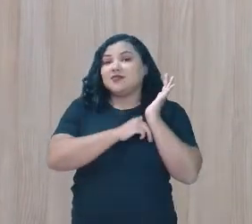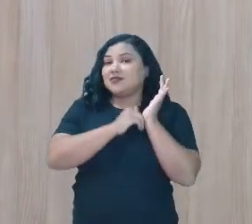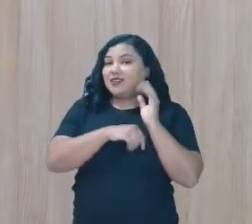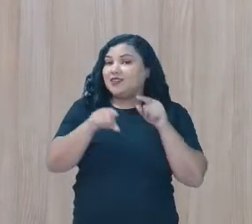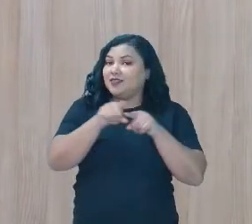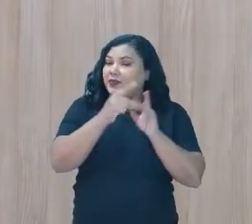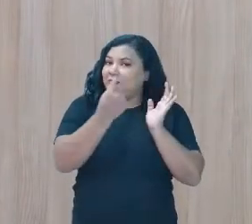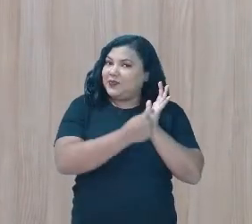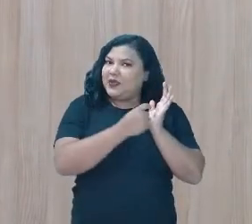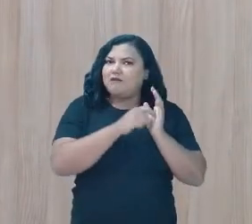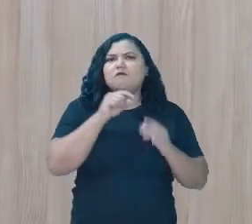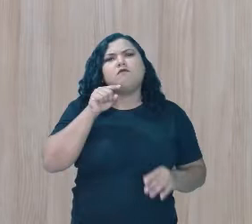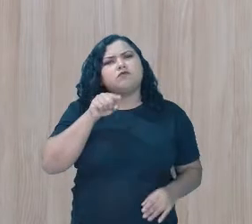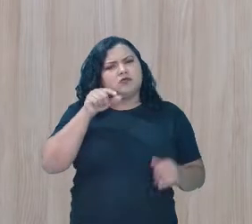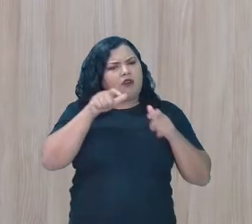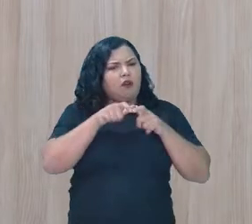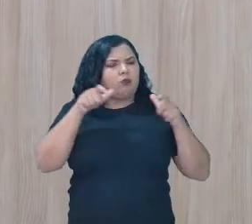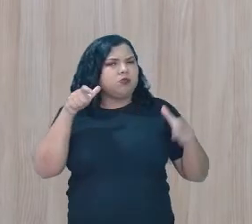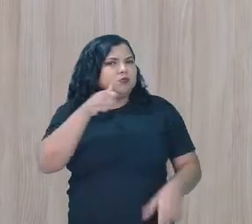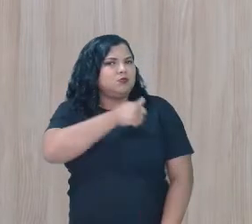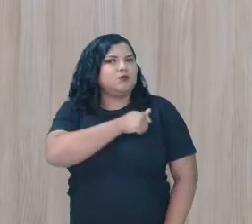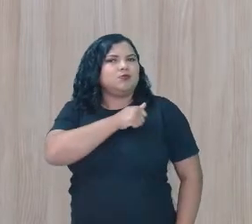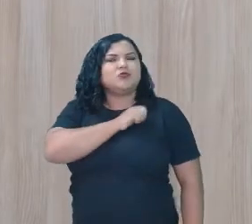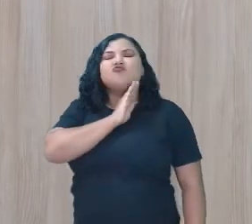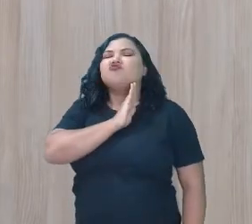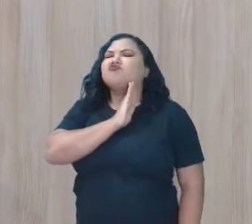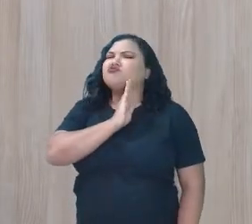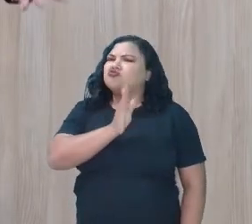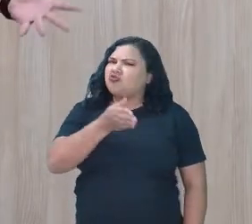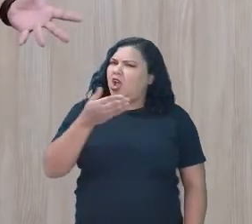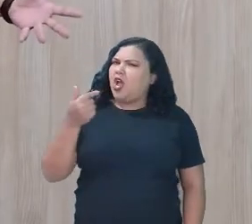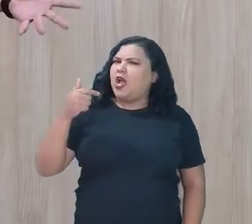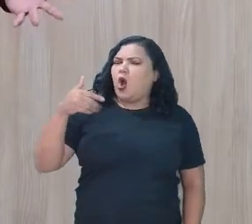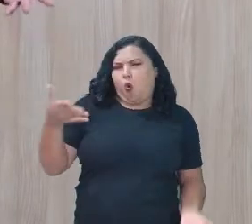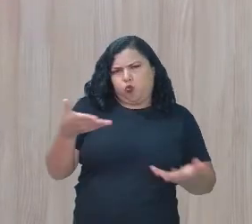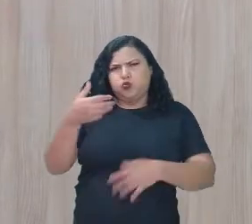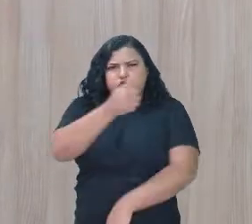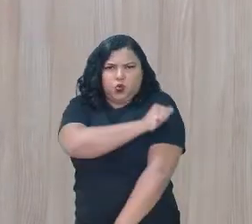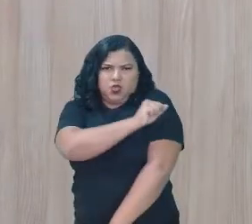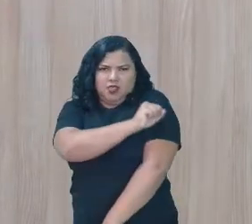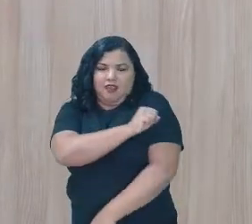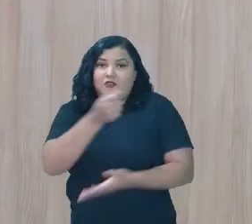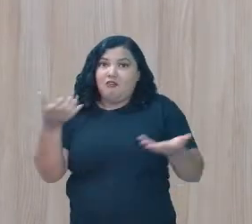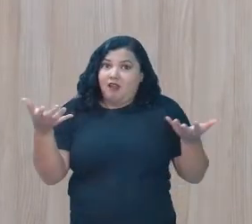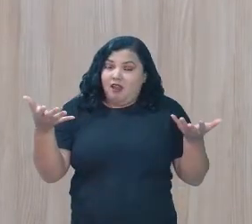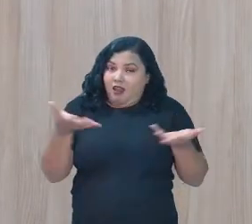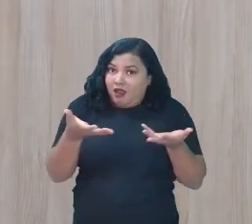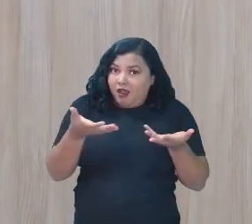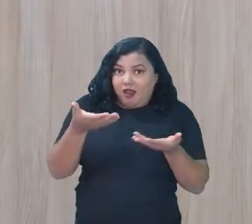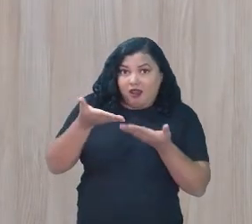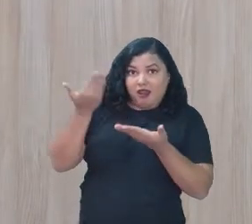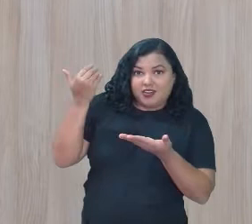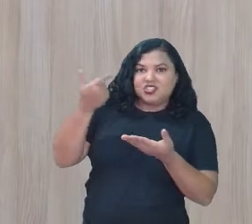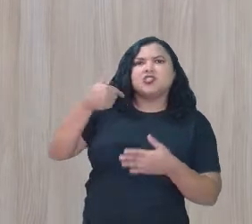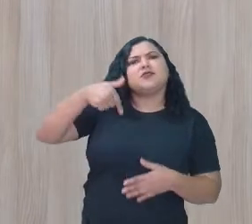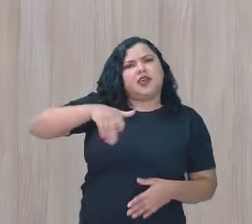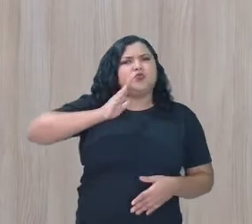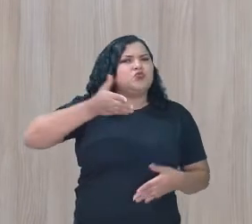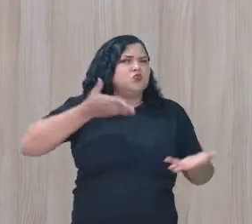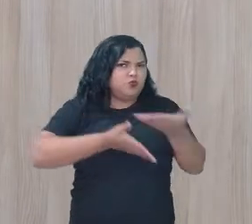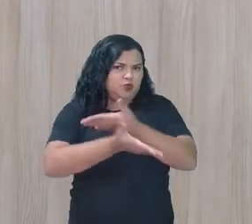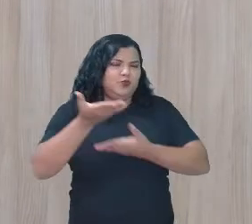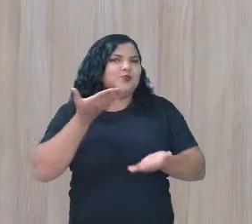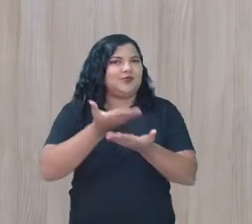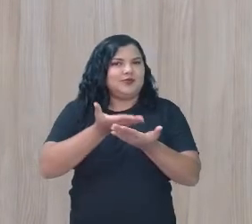aplicativo. Você, a maioria dos nossos estudantes já vem aí do 7º ano contemplando essas aulas aqui do Educa